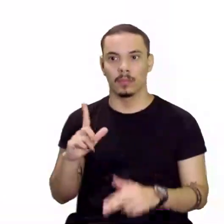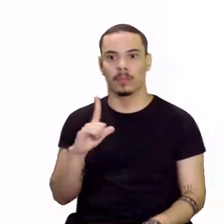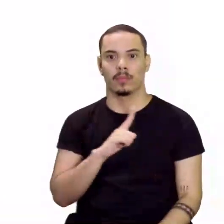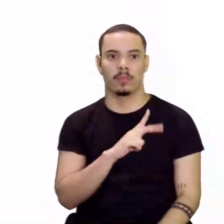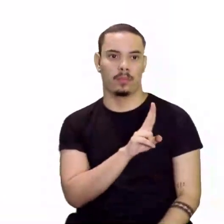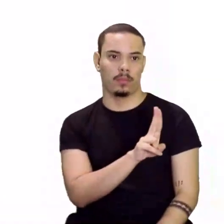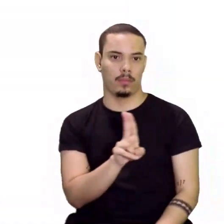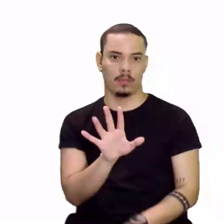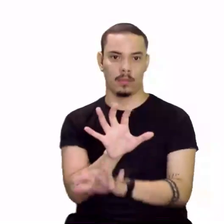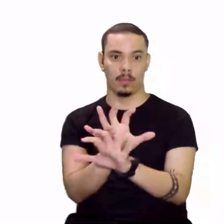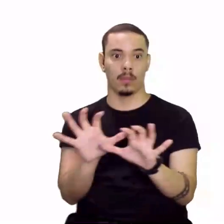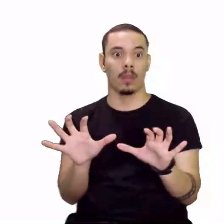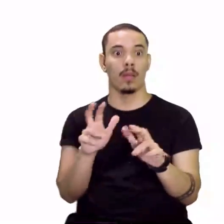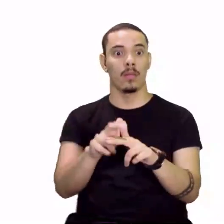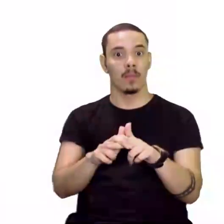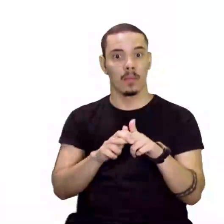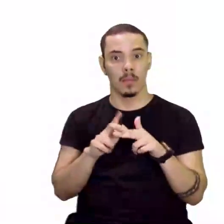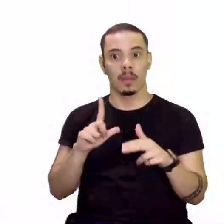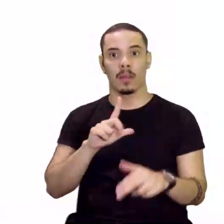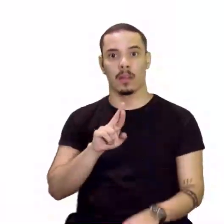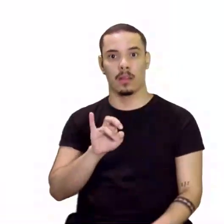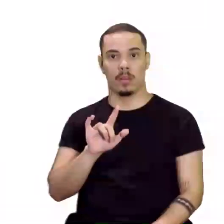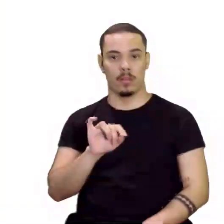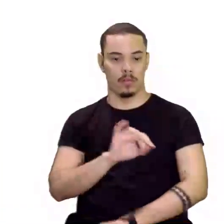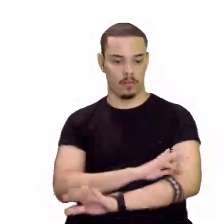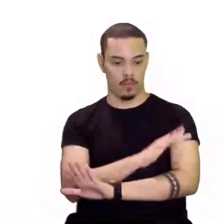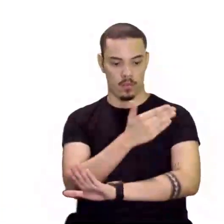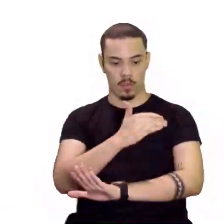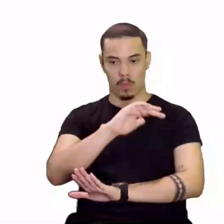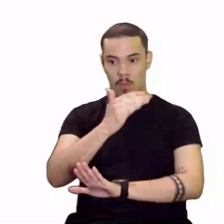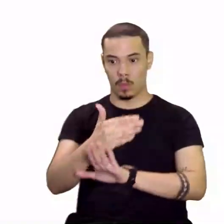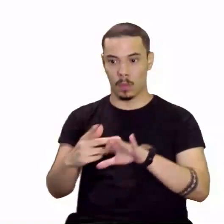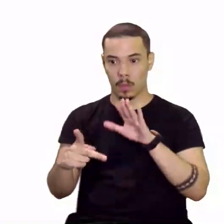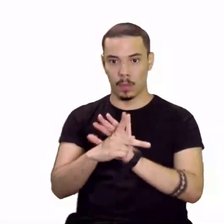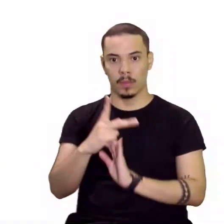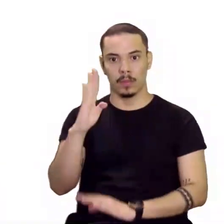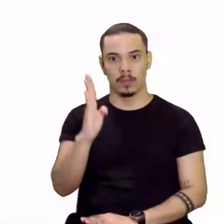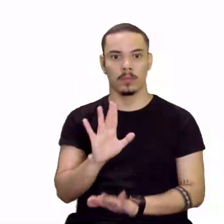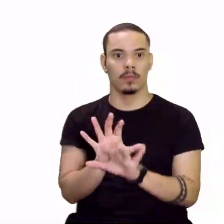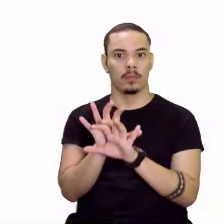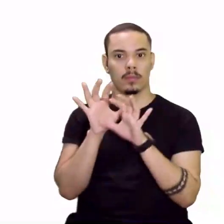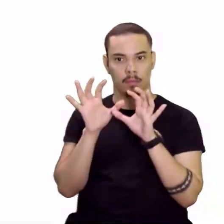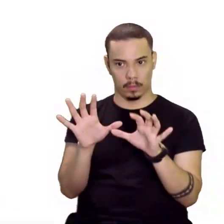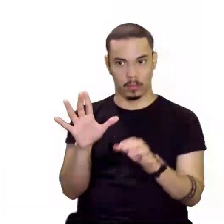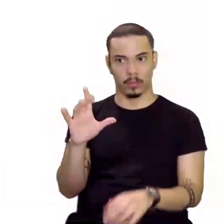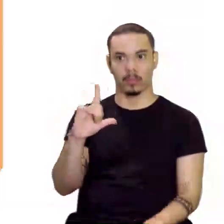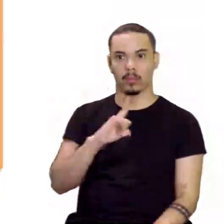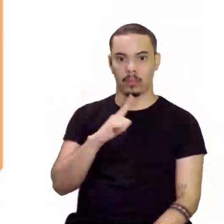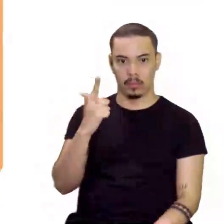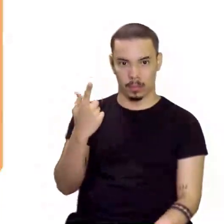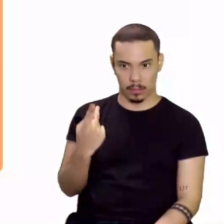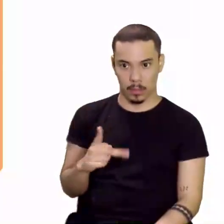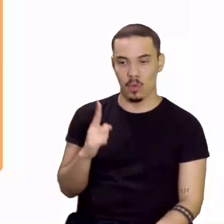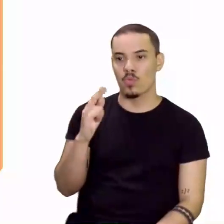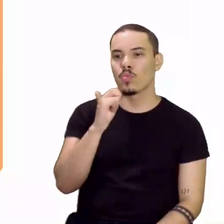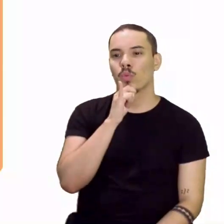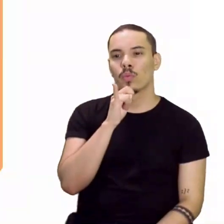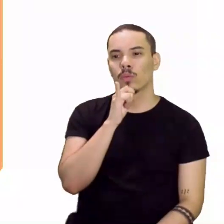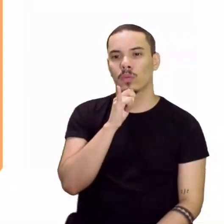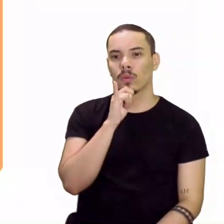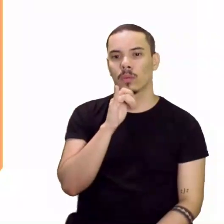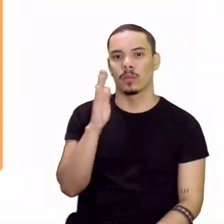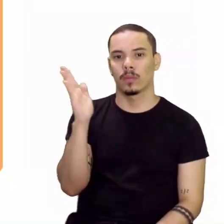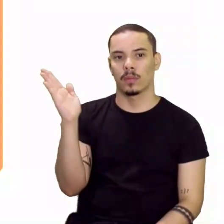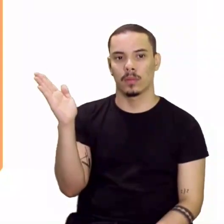o relevo brasileiro tem essa altitude. Aqui você tem um exemplo. Ó.